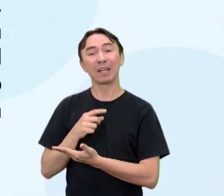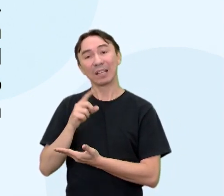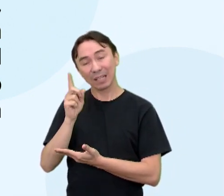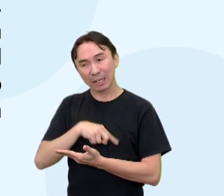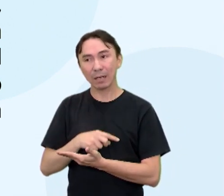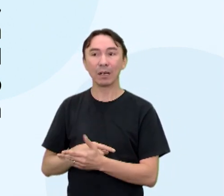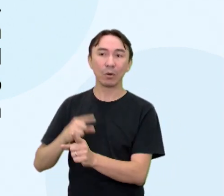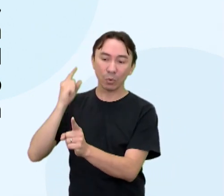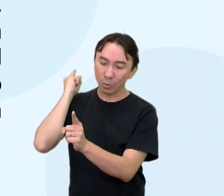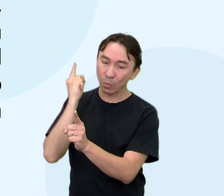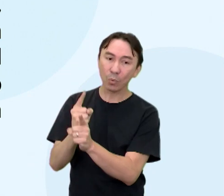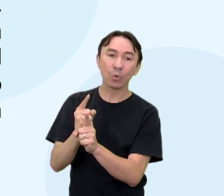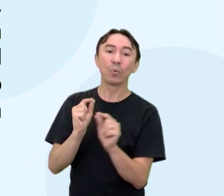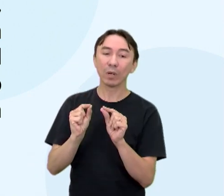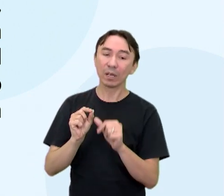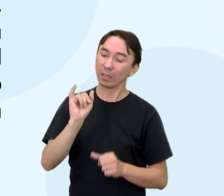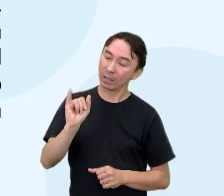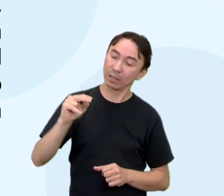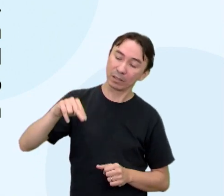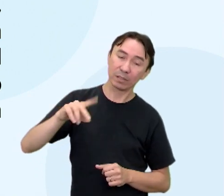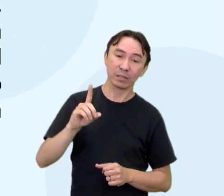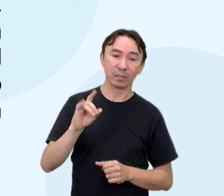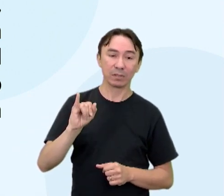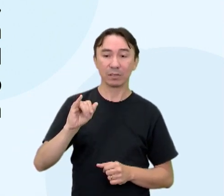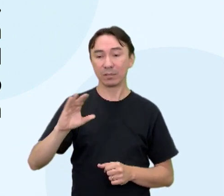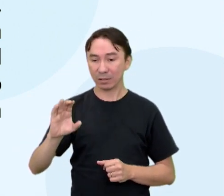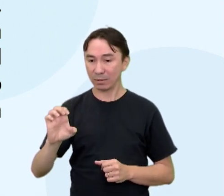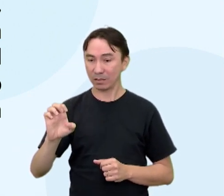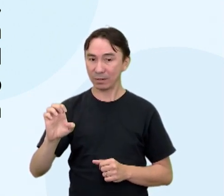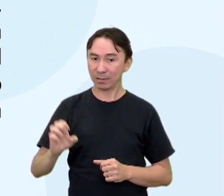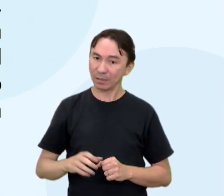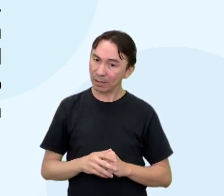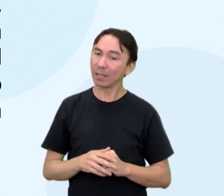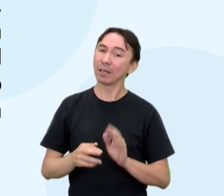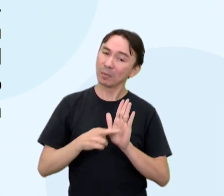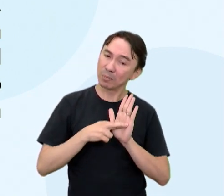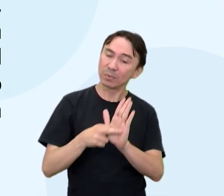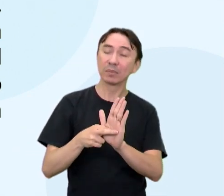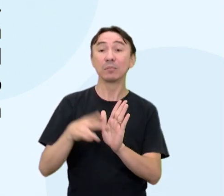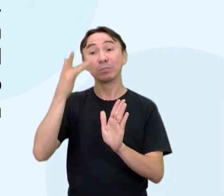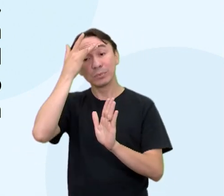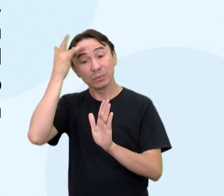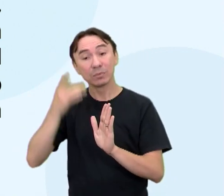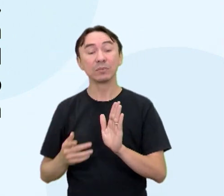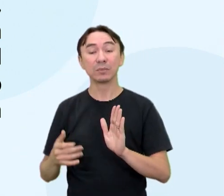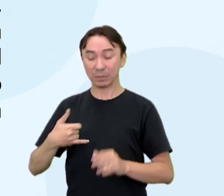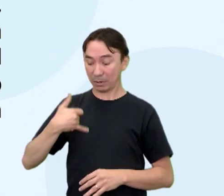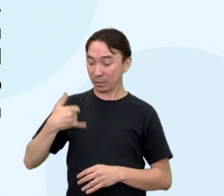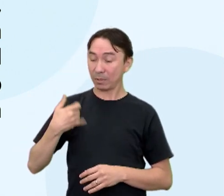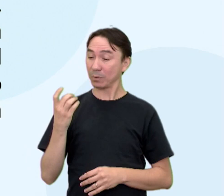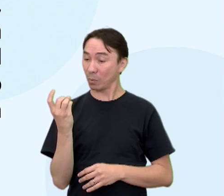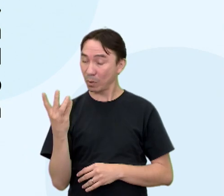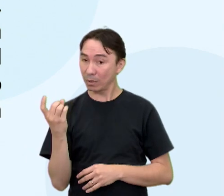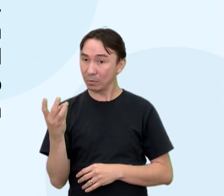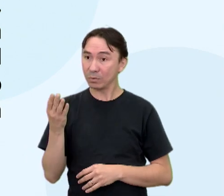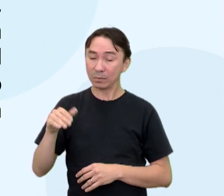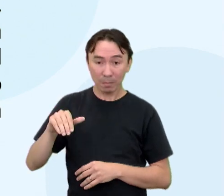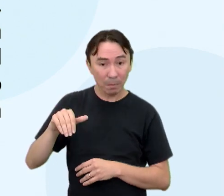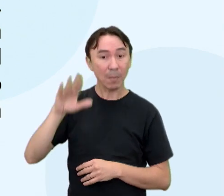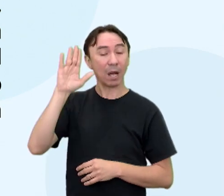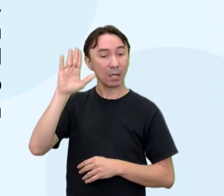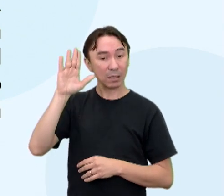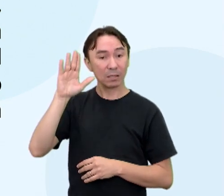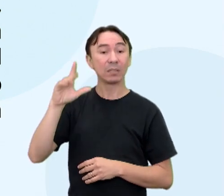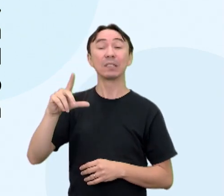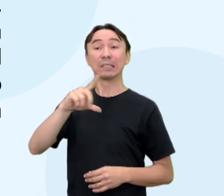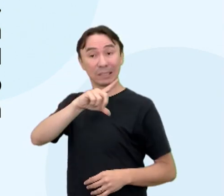índice, tá? Que representa as pessoas maiores de 14 anos que têm ocupação. Então veja, as pessoas que têm